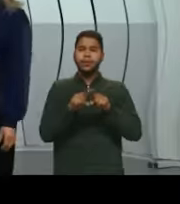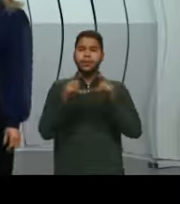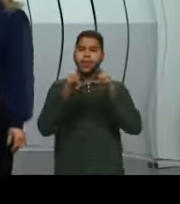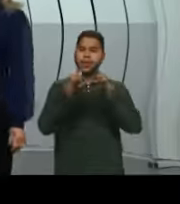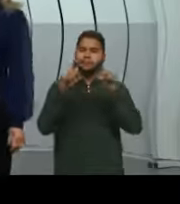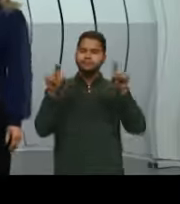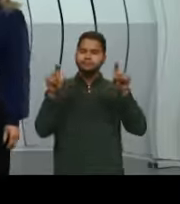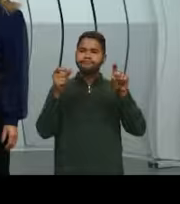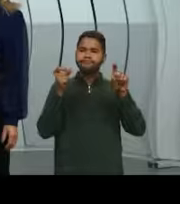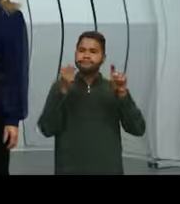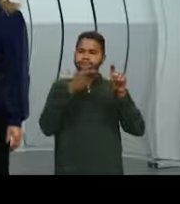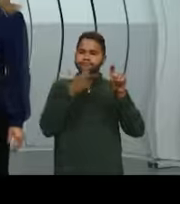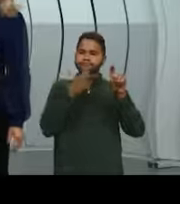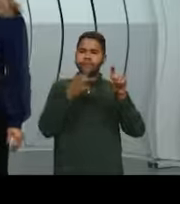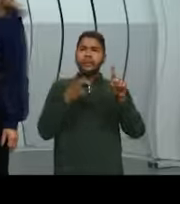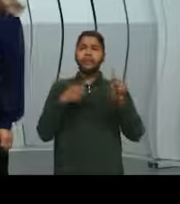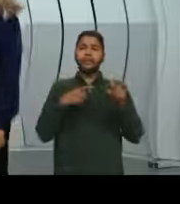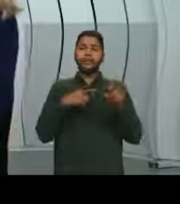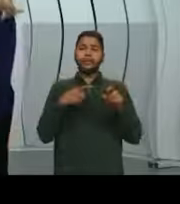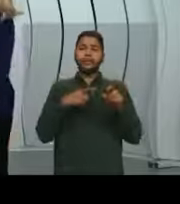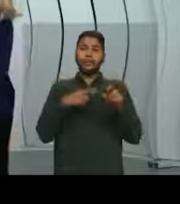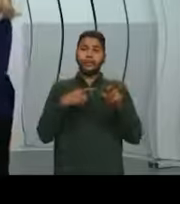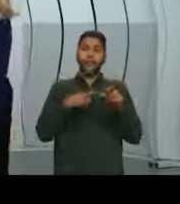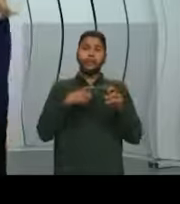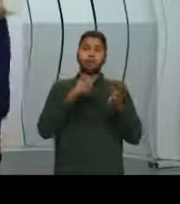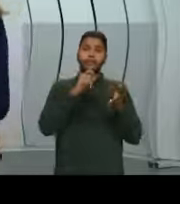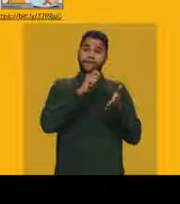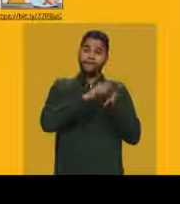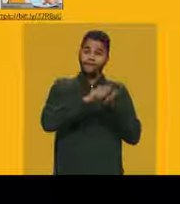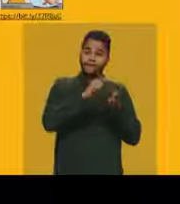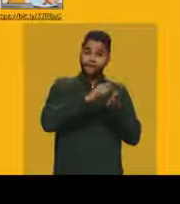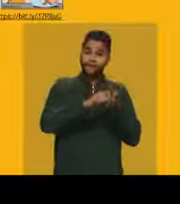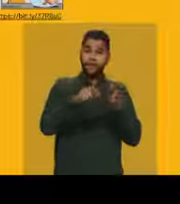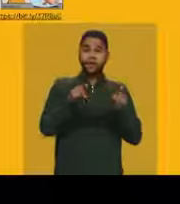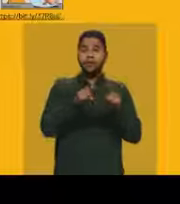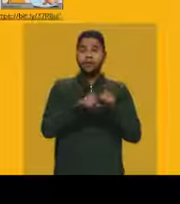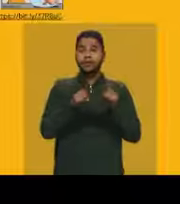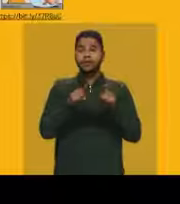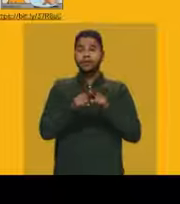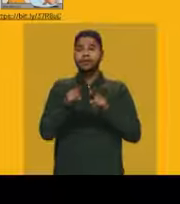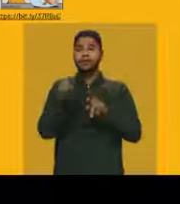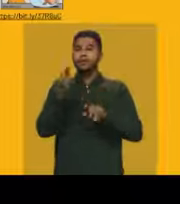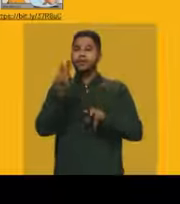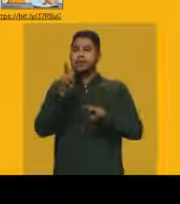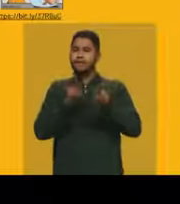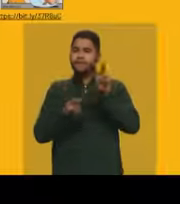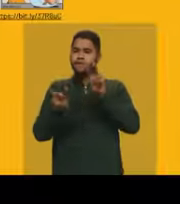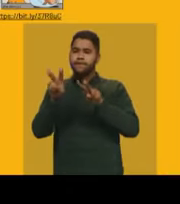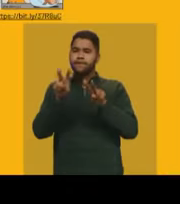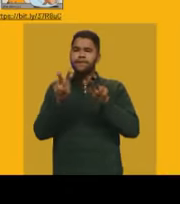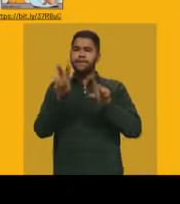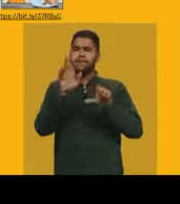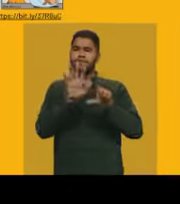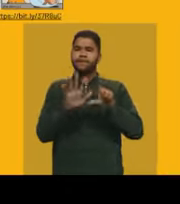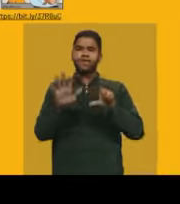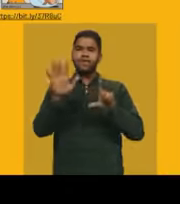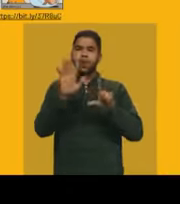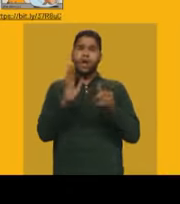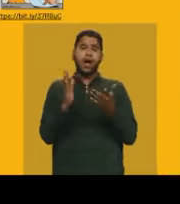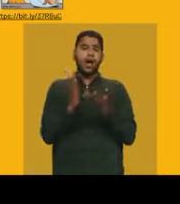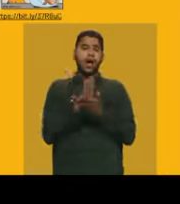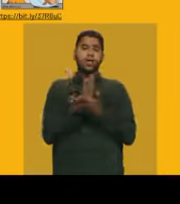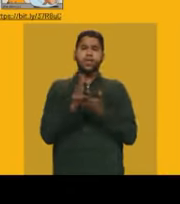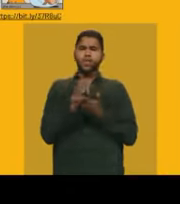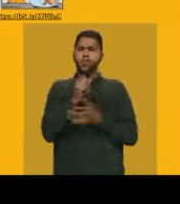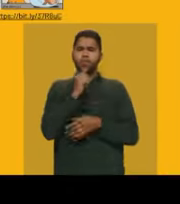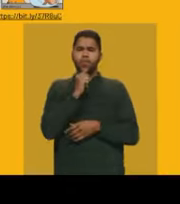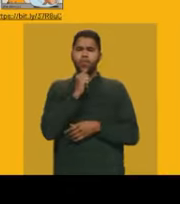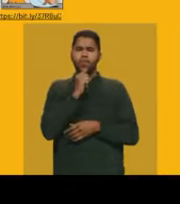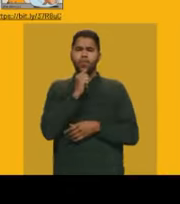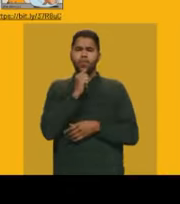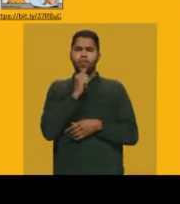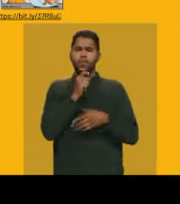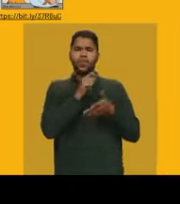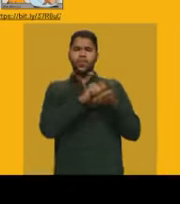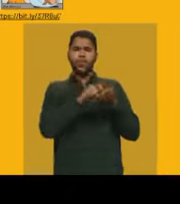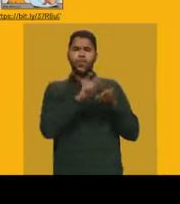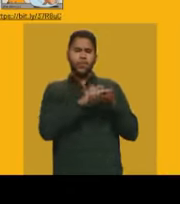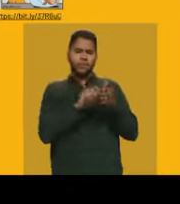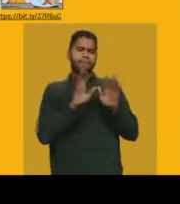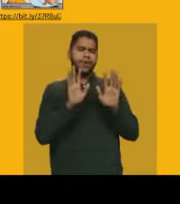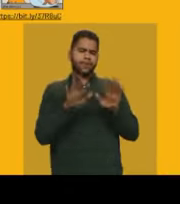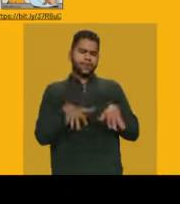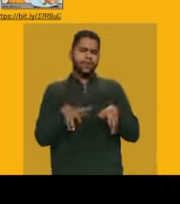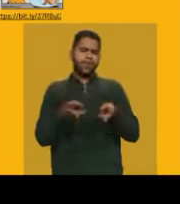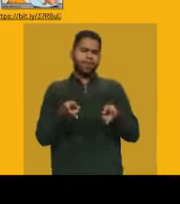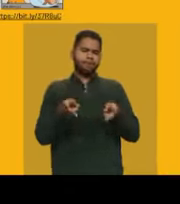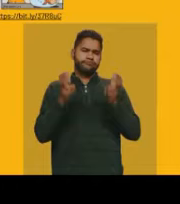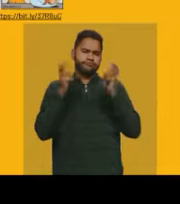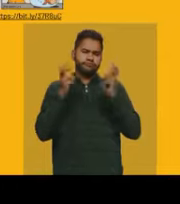o verbal e o visual. Às vezes aqui, por exemplo, tem quadrinho que nem tem o verbal, mas você já pode